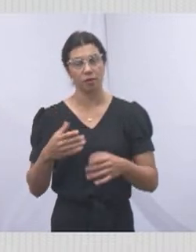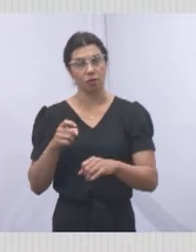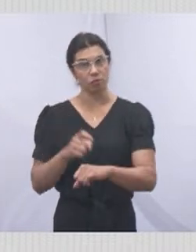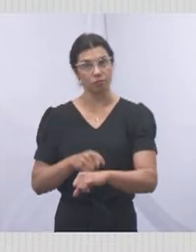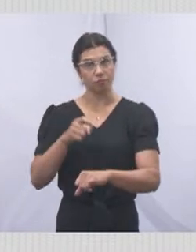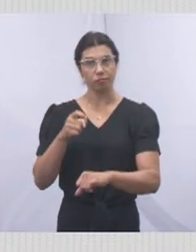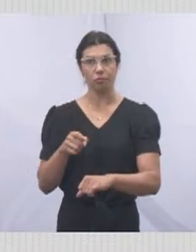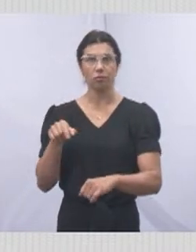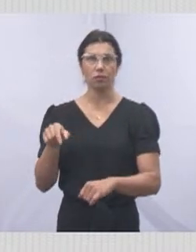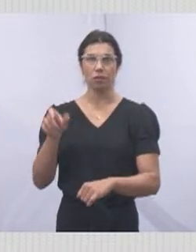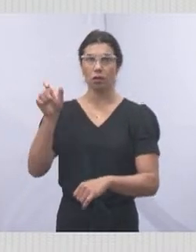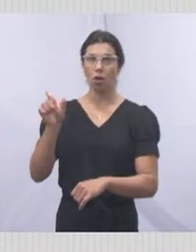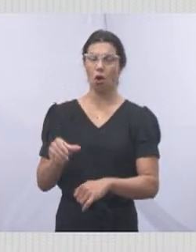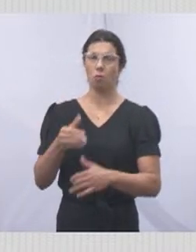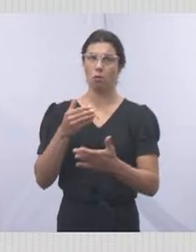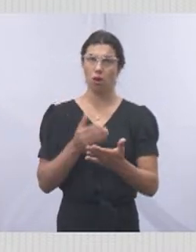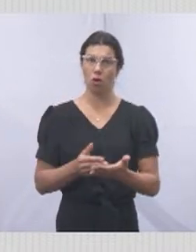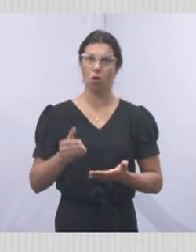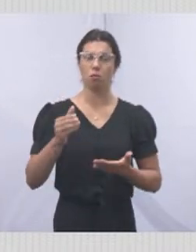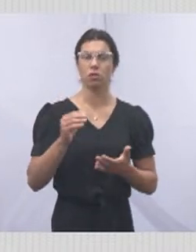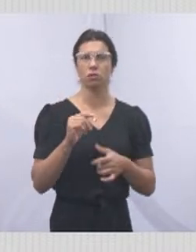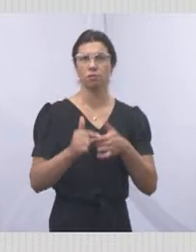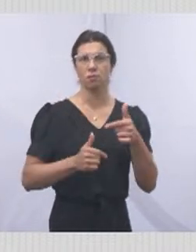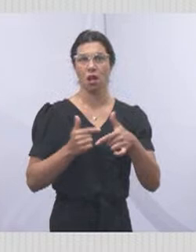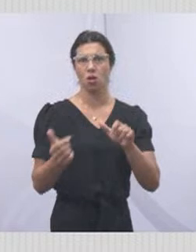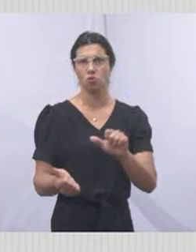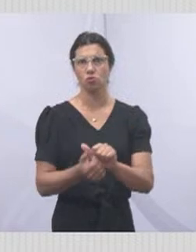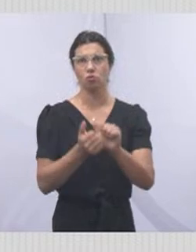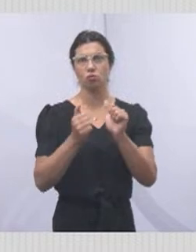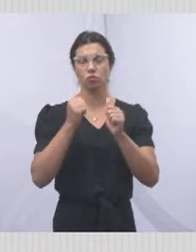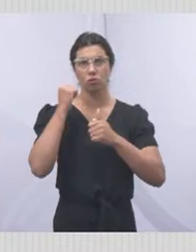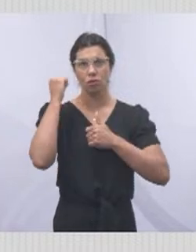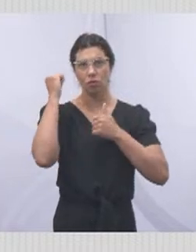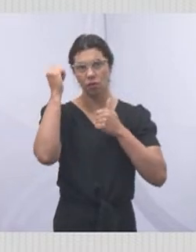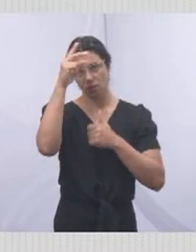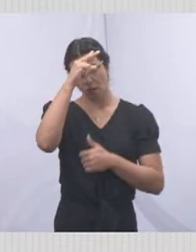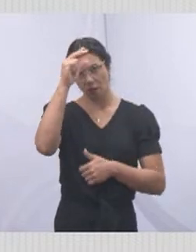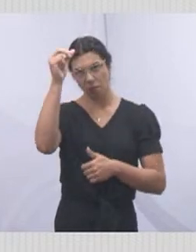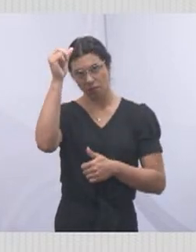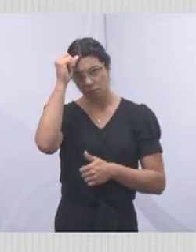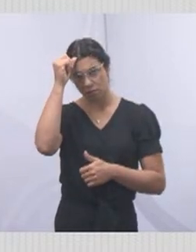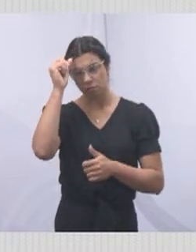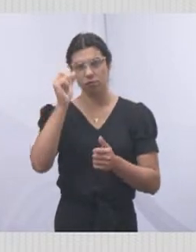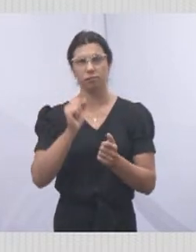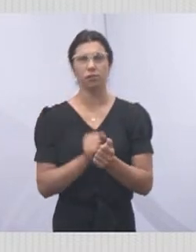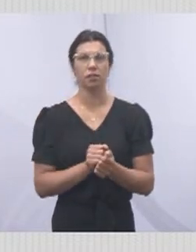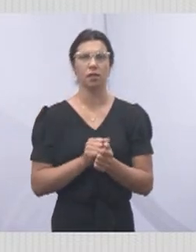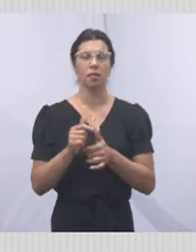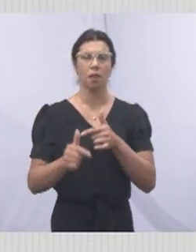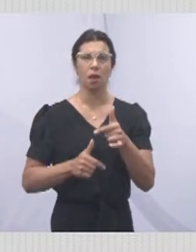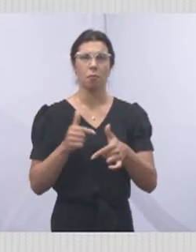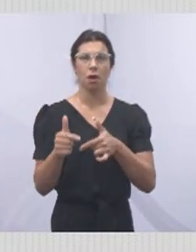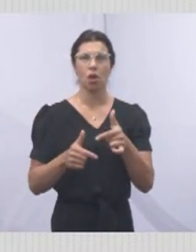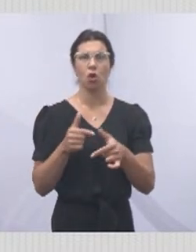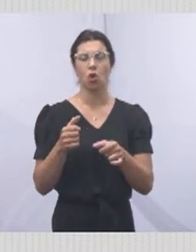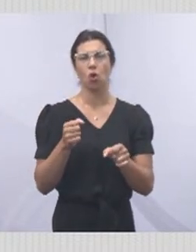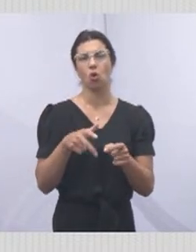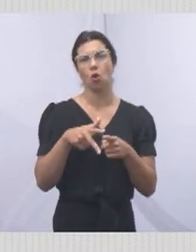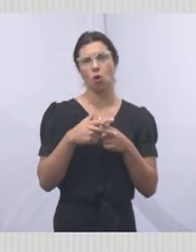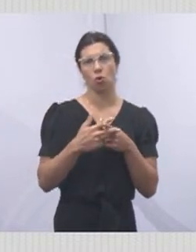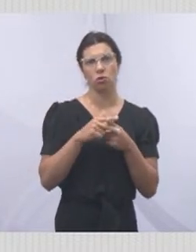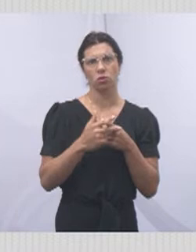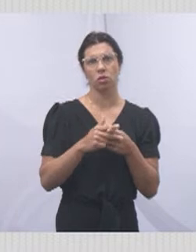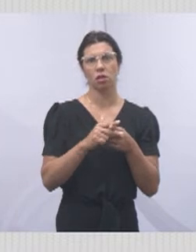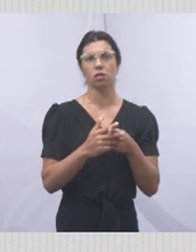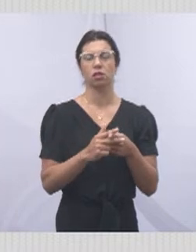se integrou à prefeitura, assumindo o papel de servente nesse mesmo ano. O